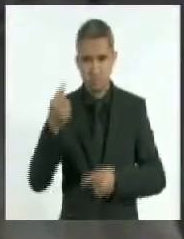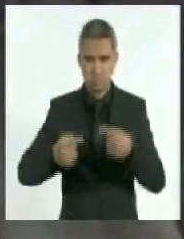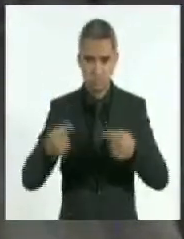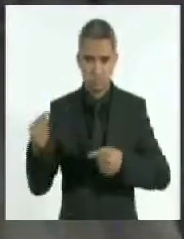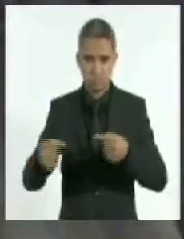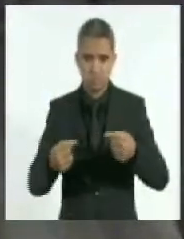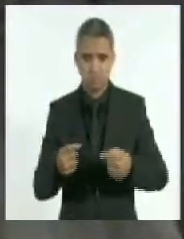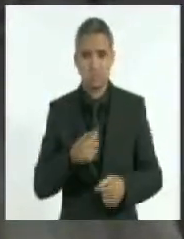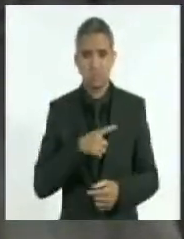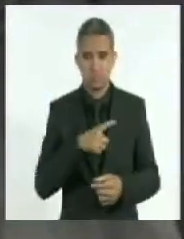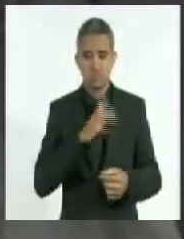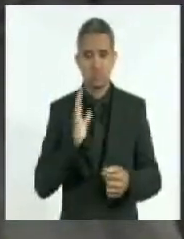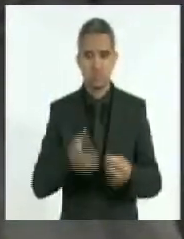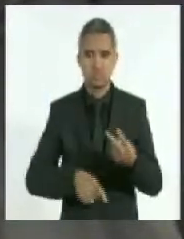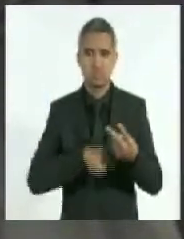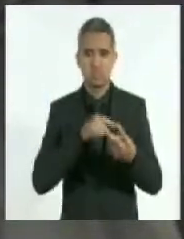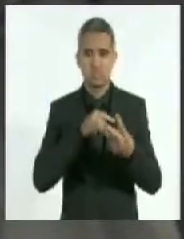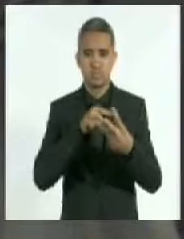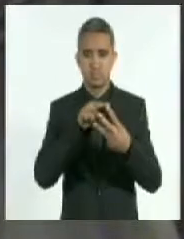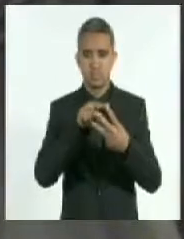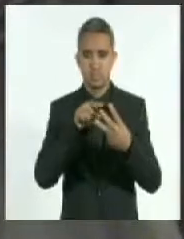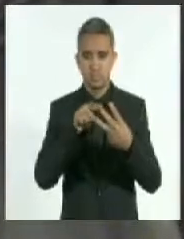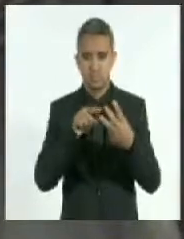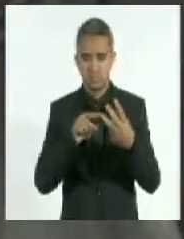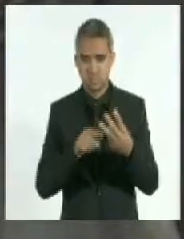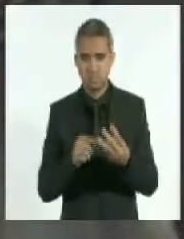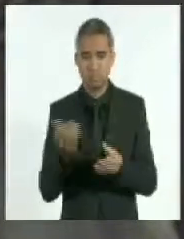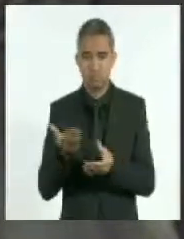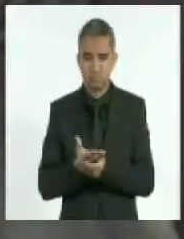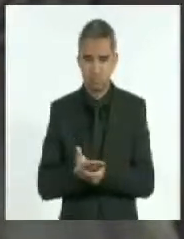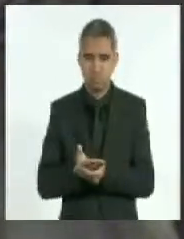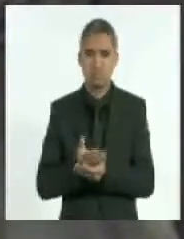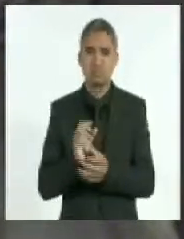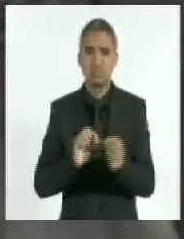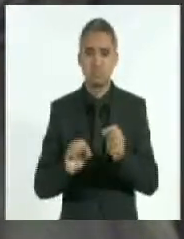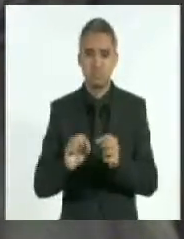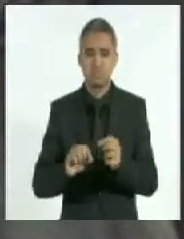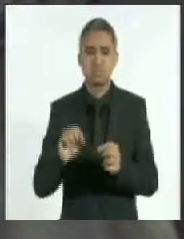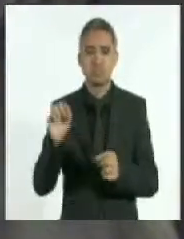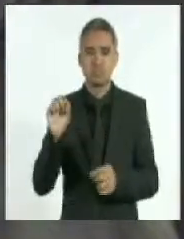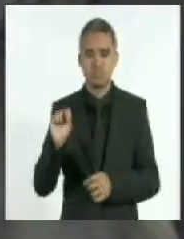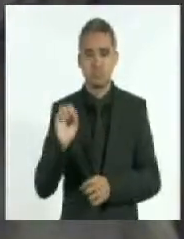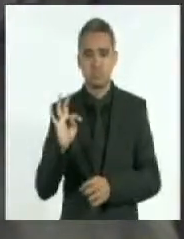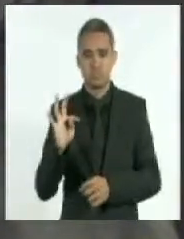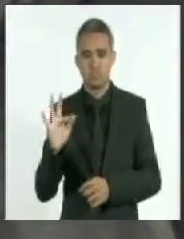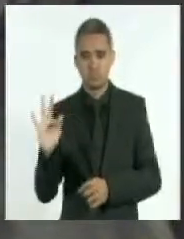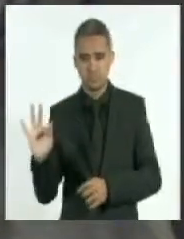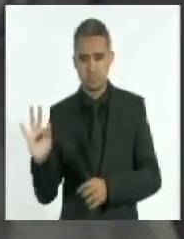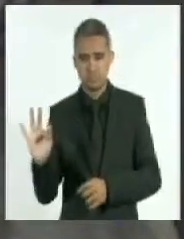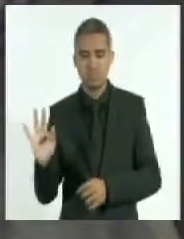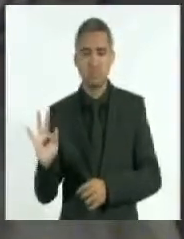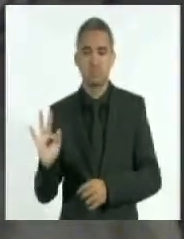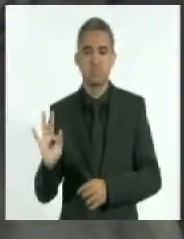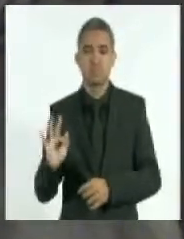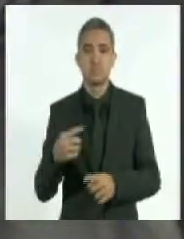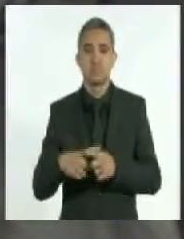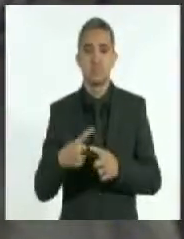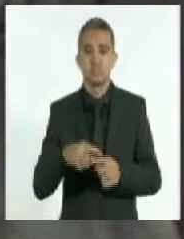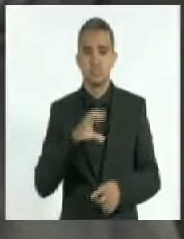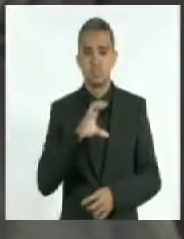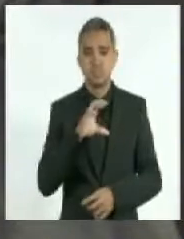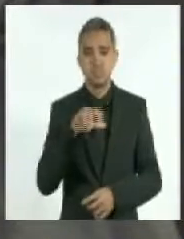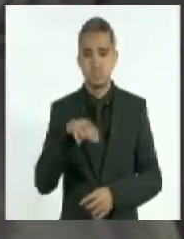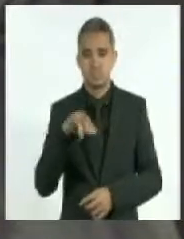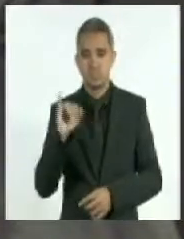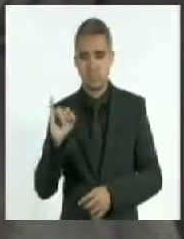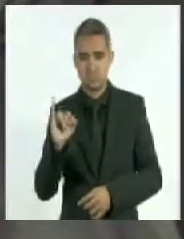três ações diretas de constitucionalidade no STF, proposta pela CNI, que ainda não